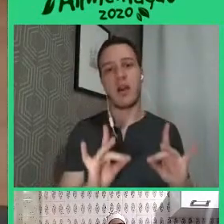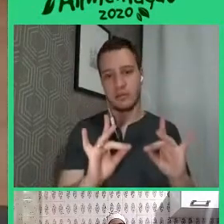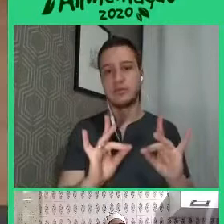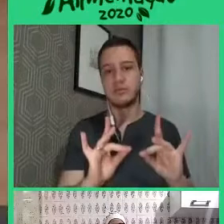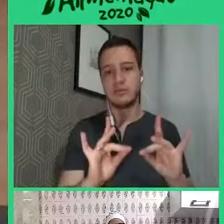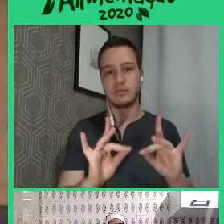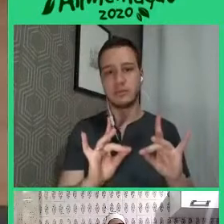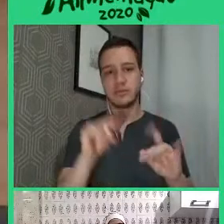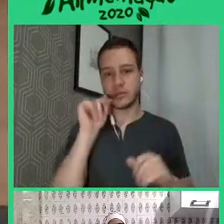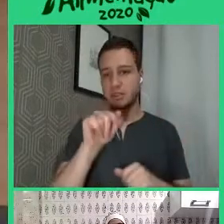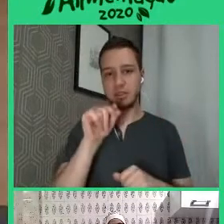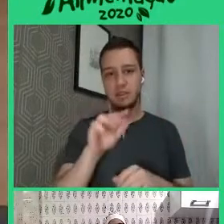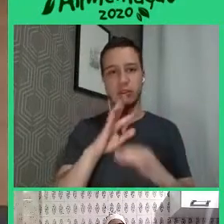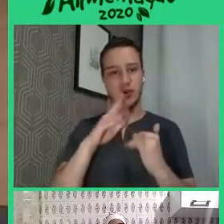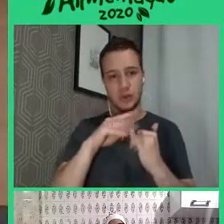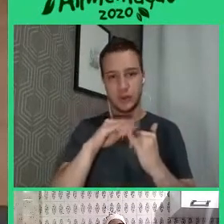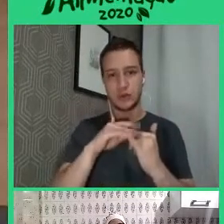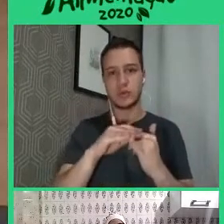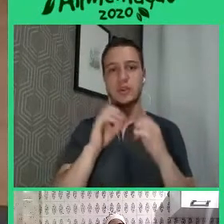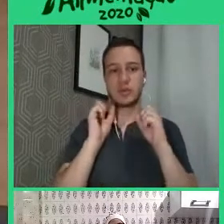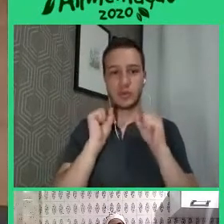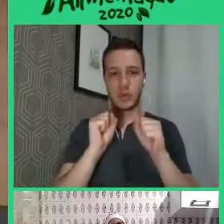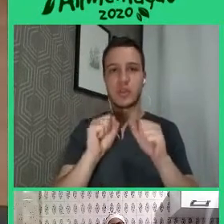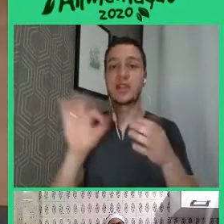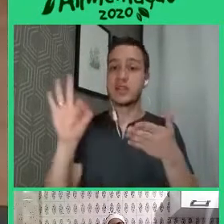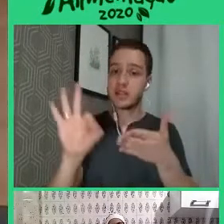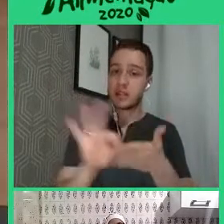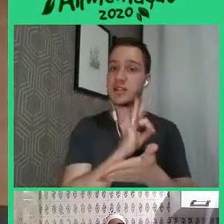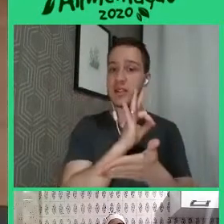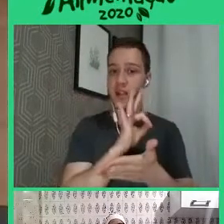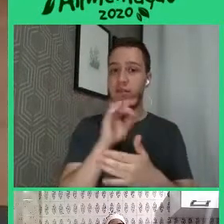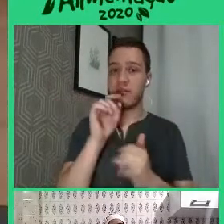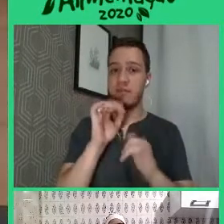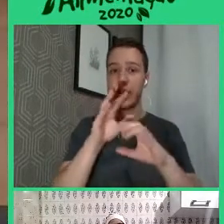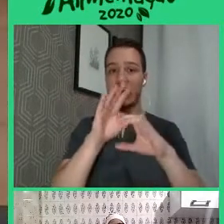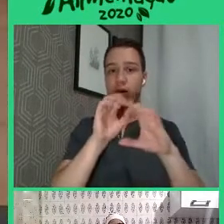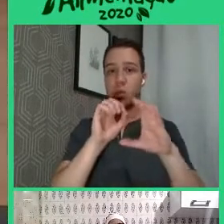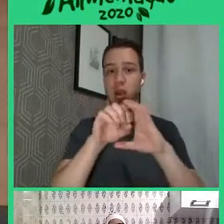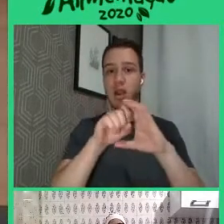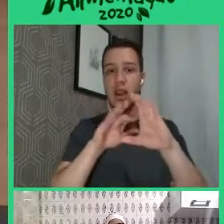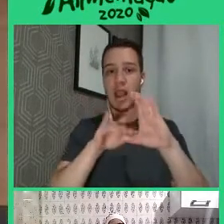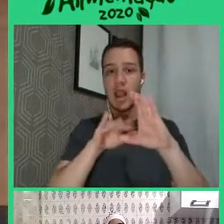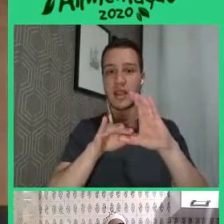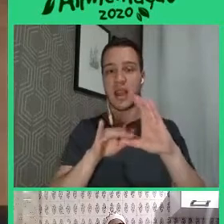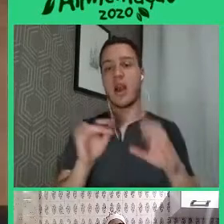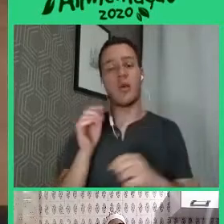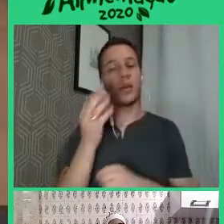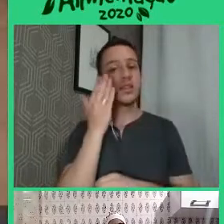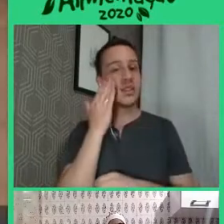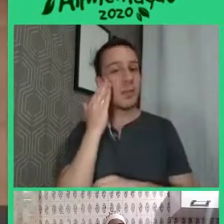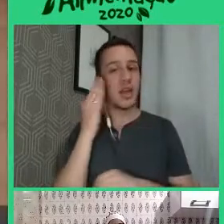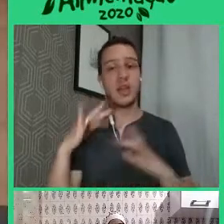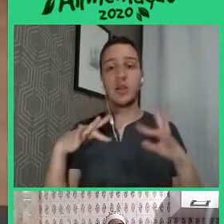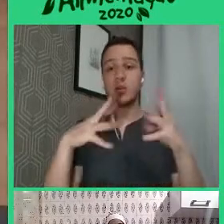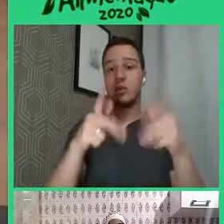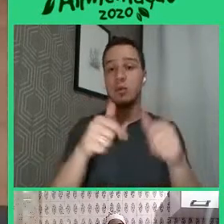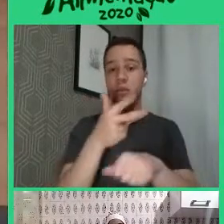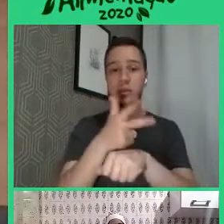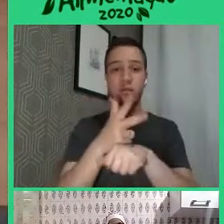tá? Se você não se inscreveu no canal ainda, dá para se inscrever no canal e ficar por dentro de todos os vídeos que o SESC